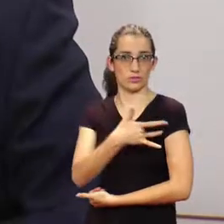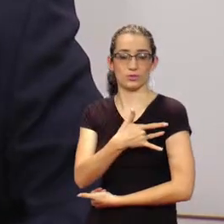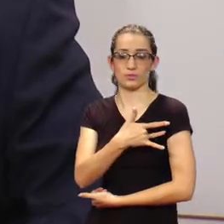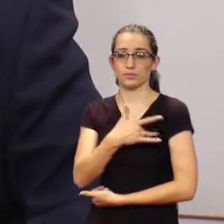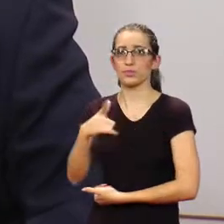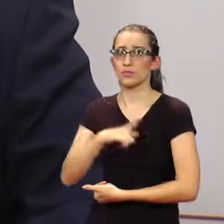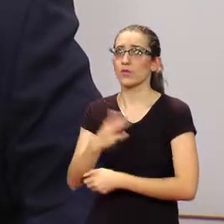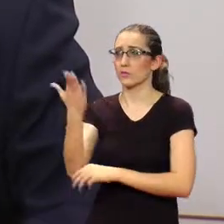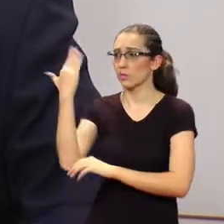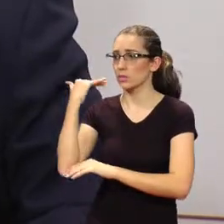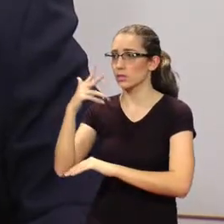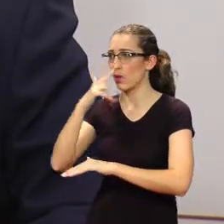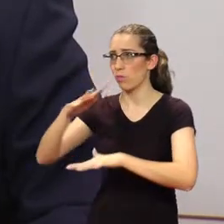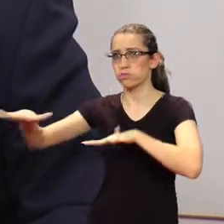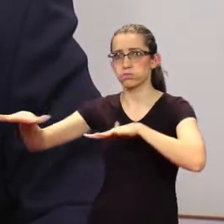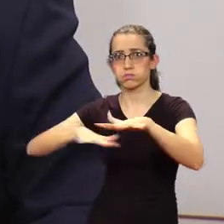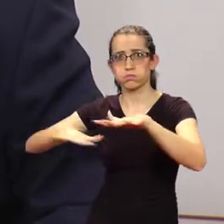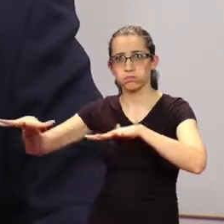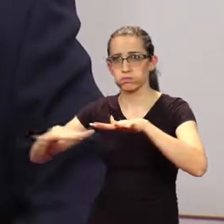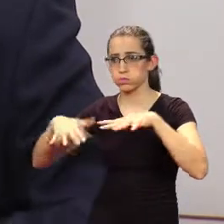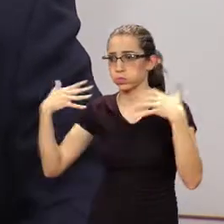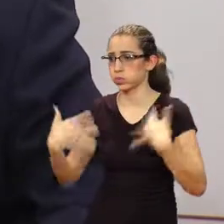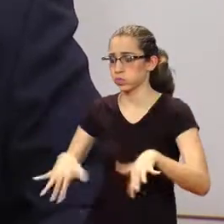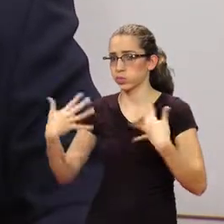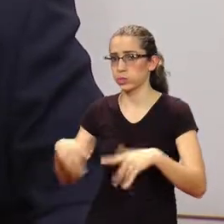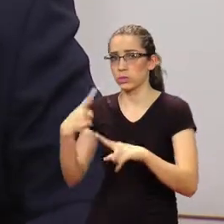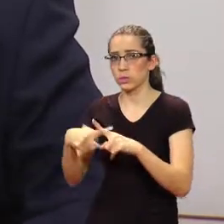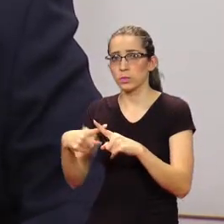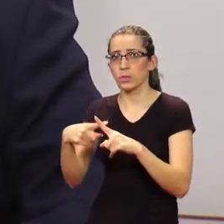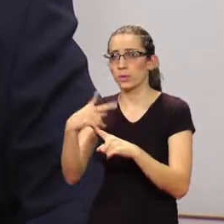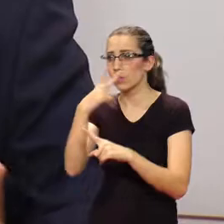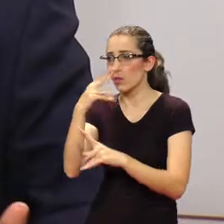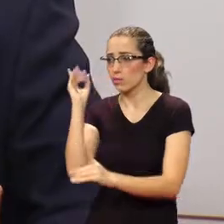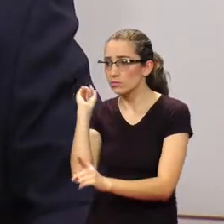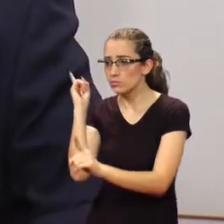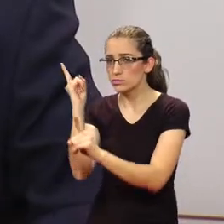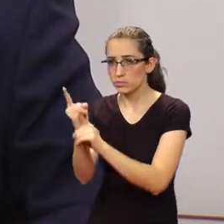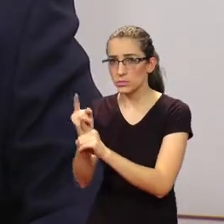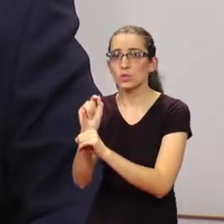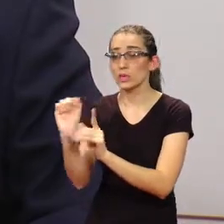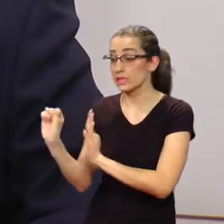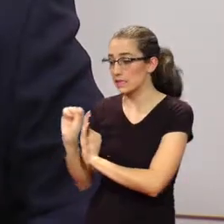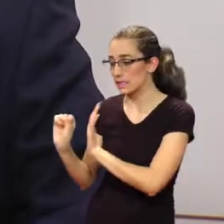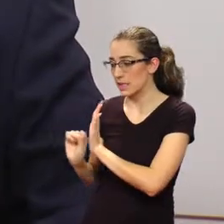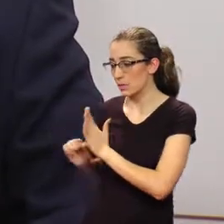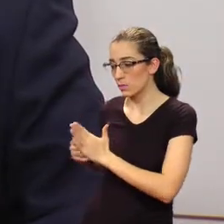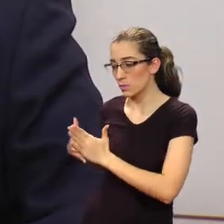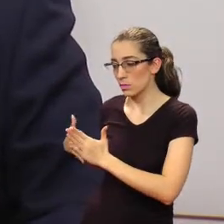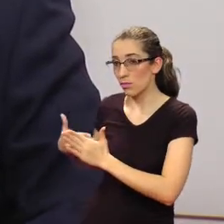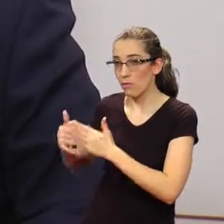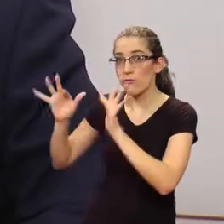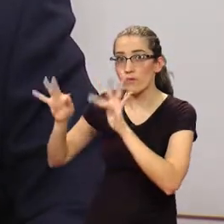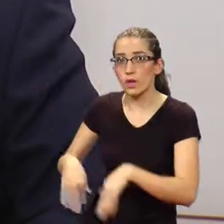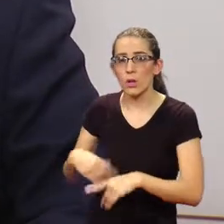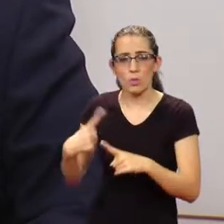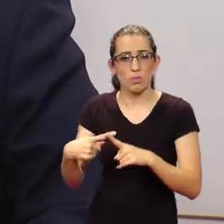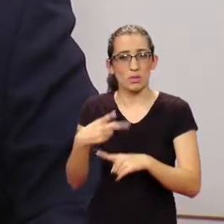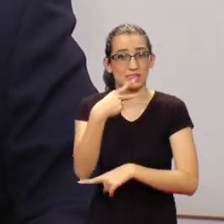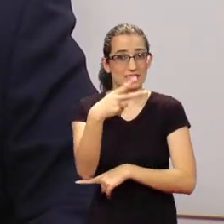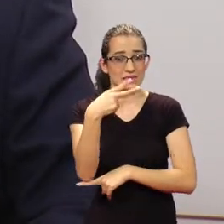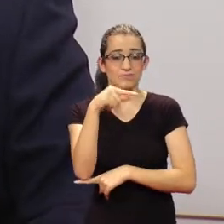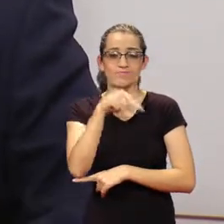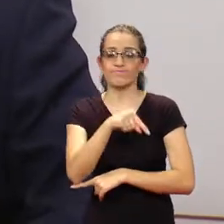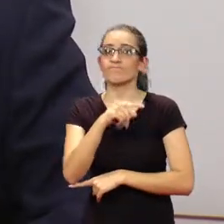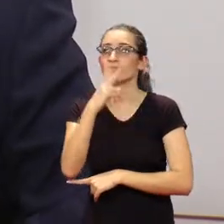uma mobilização mundial, porque se soube, através das evidências científicas, no final do século, todo o mal que o consumo do tabaco,